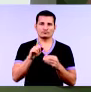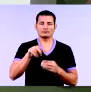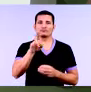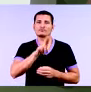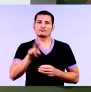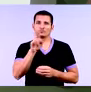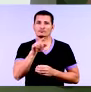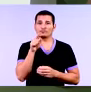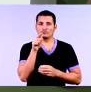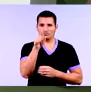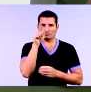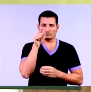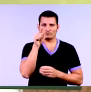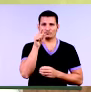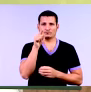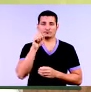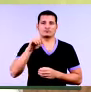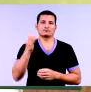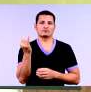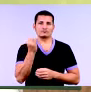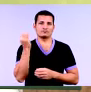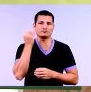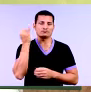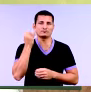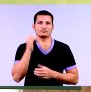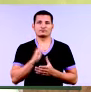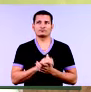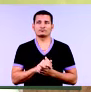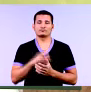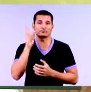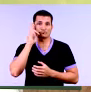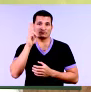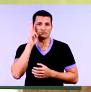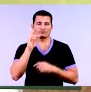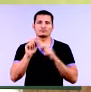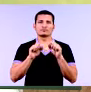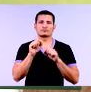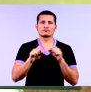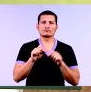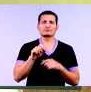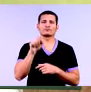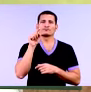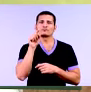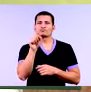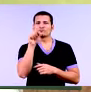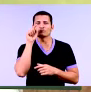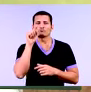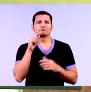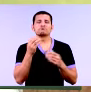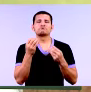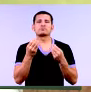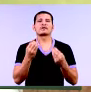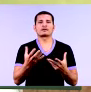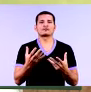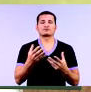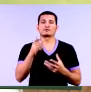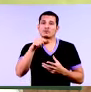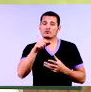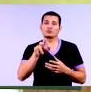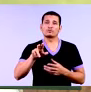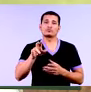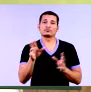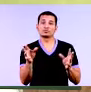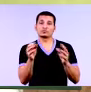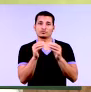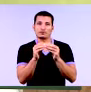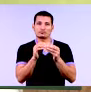do ponto. E aí é fundamental a gente até rever essa questão e explicar o que é a função do ponto, que é justamente juntar um texto com a